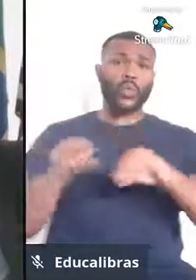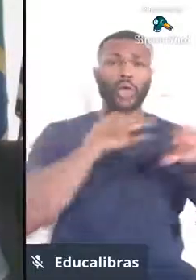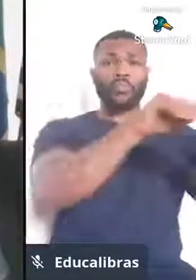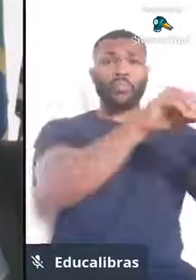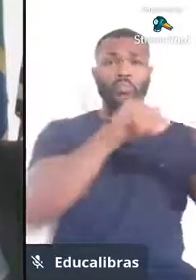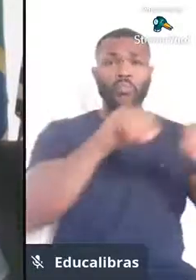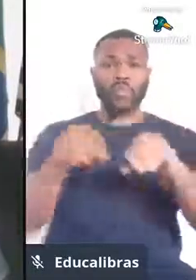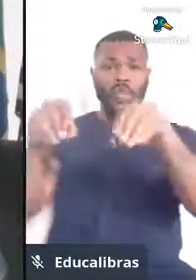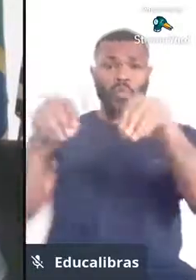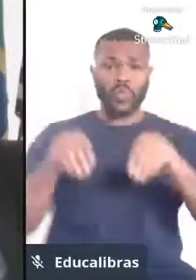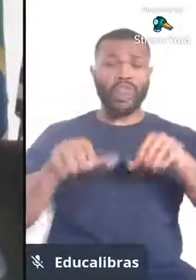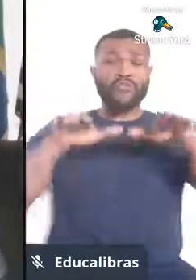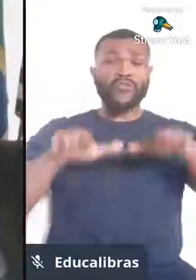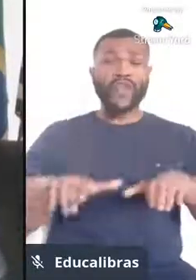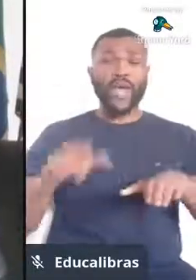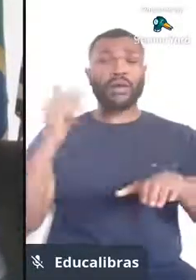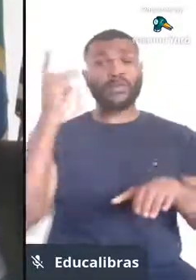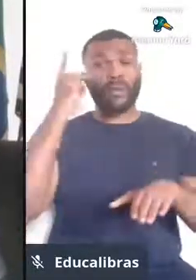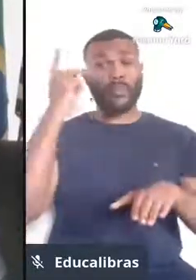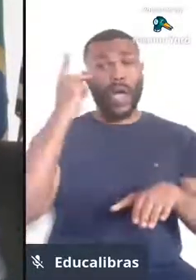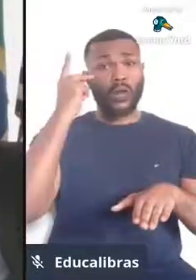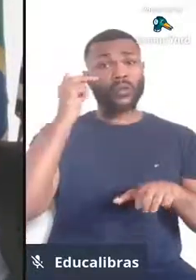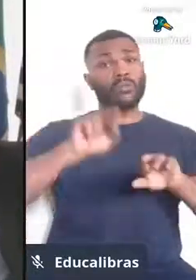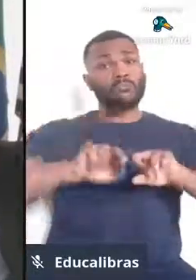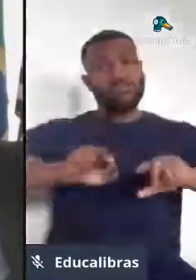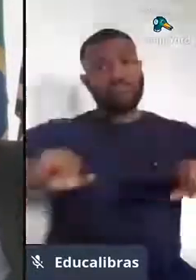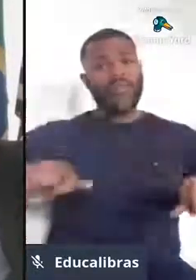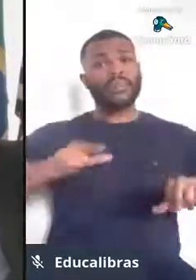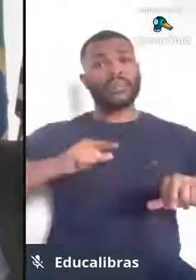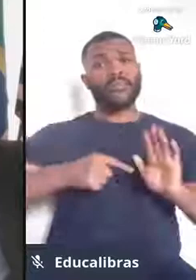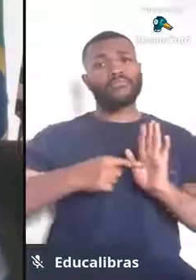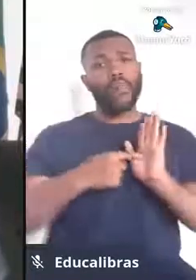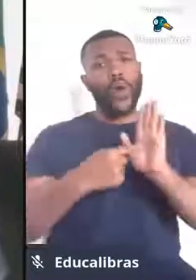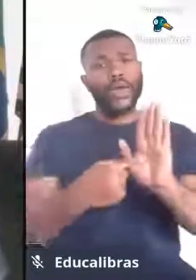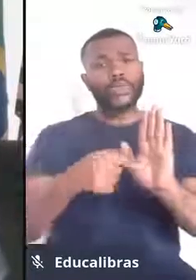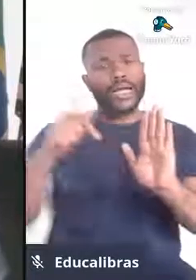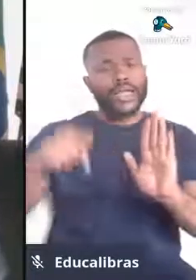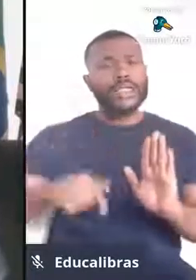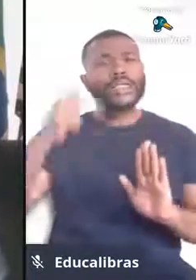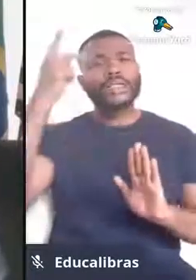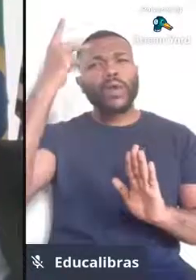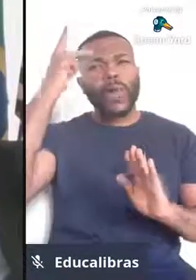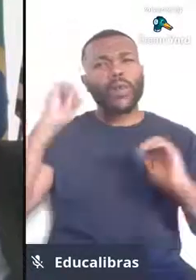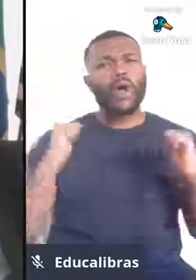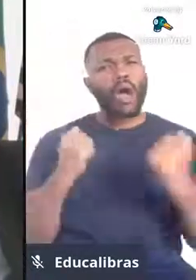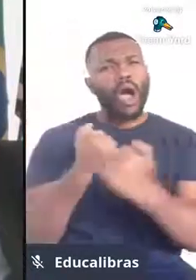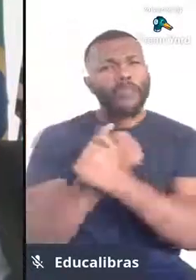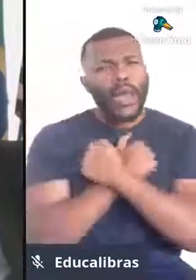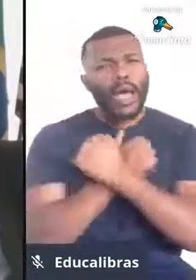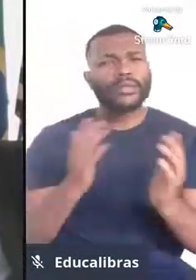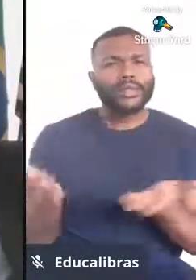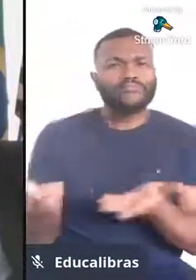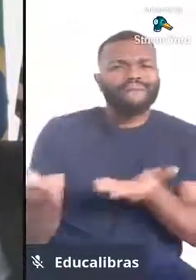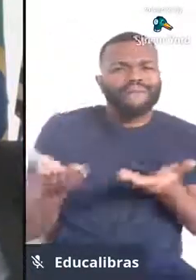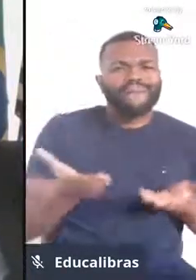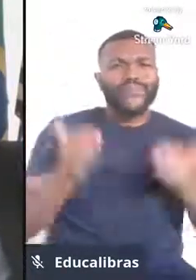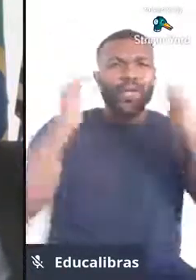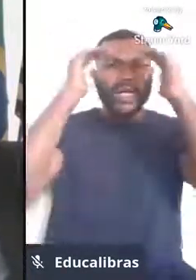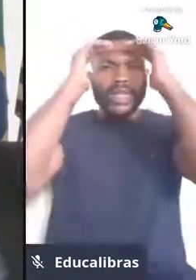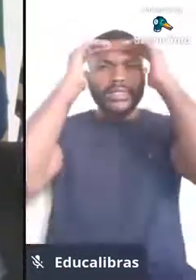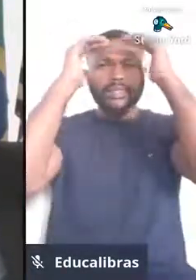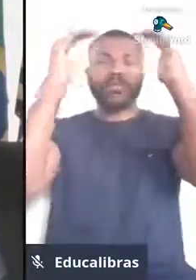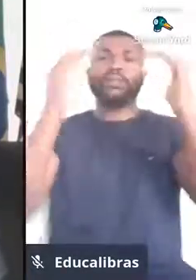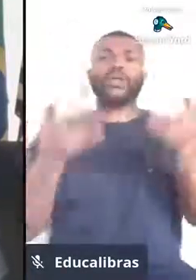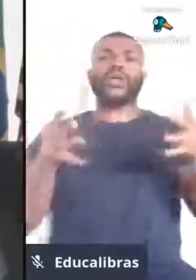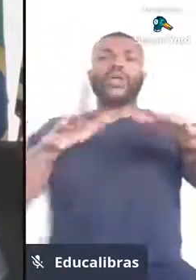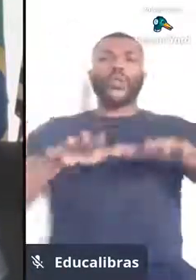nossas para o mundo, né? De ser uma cidade que abraça, que respeita, que inclui. E aí acho que a gente acaba